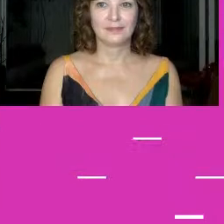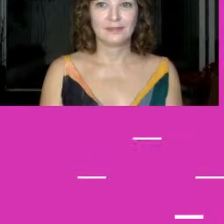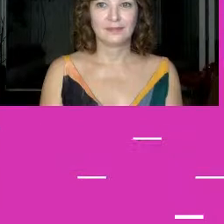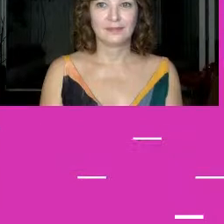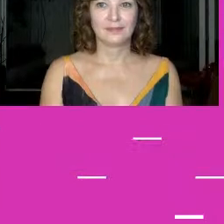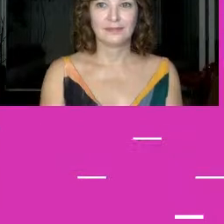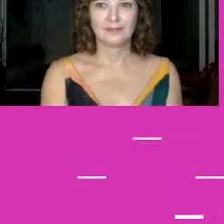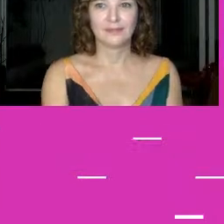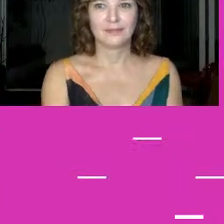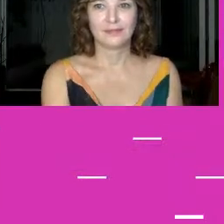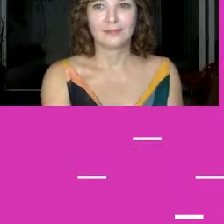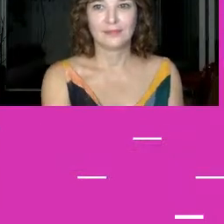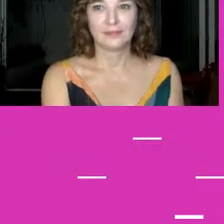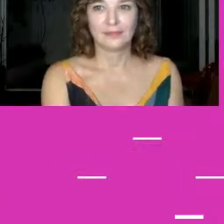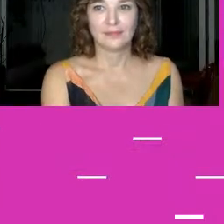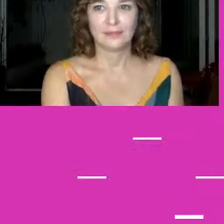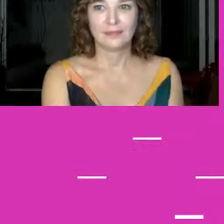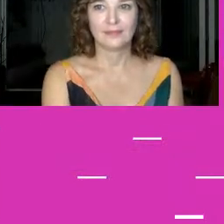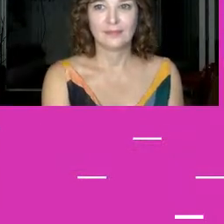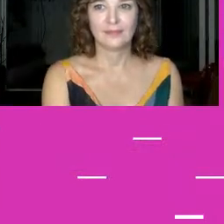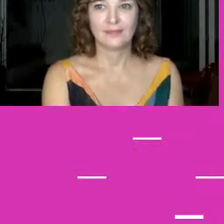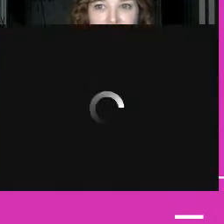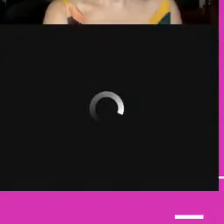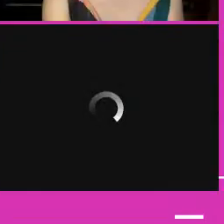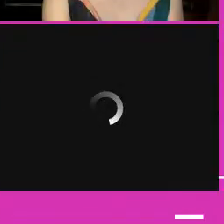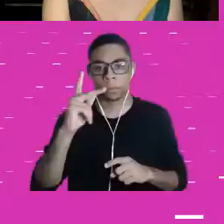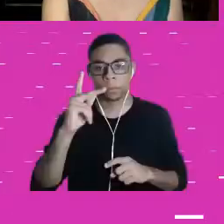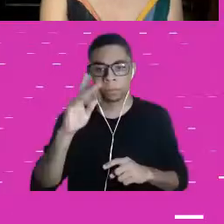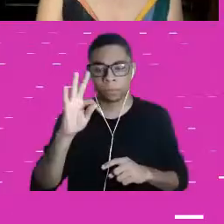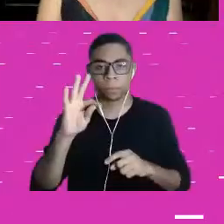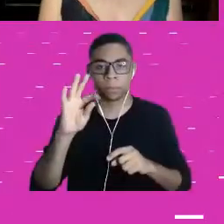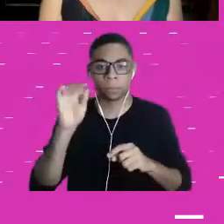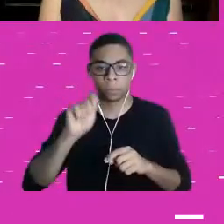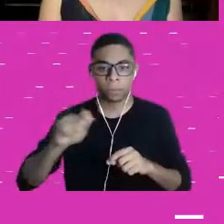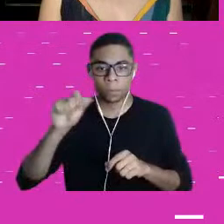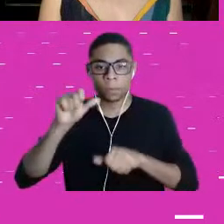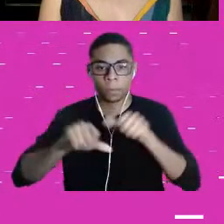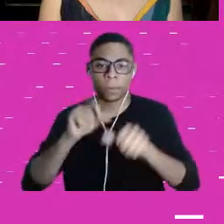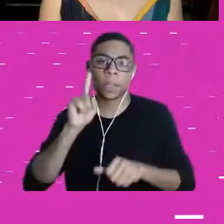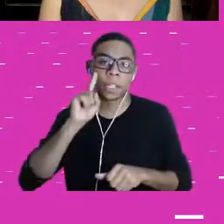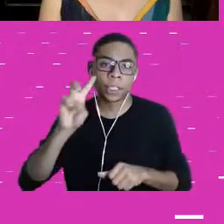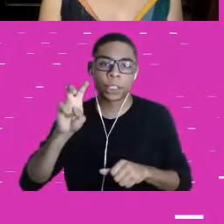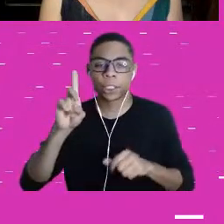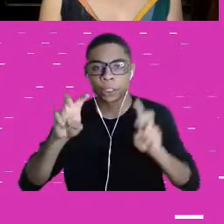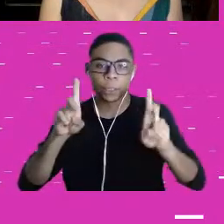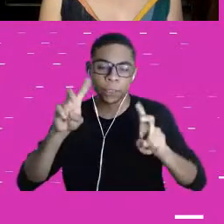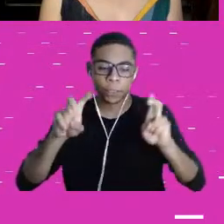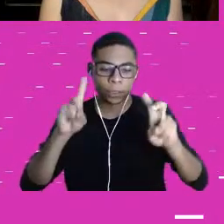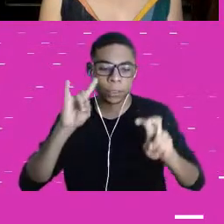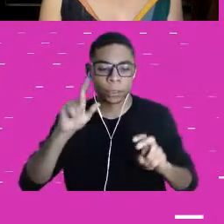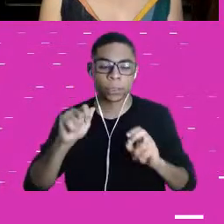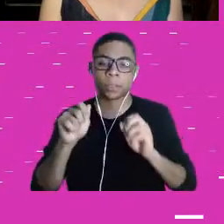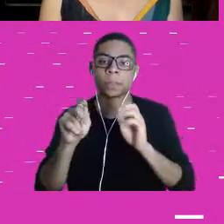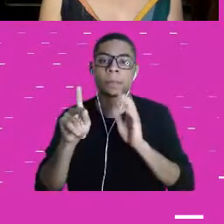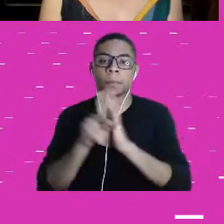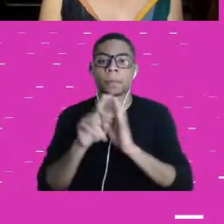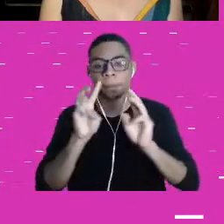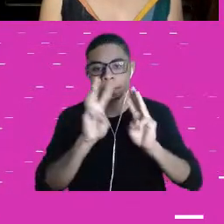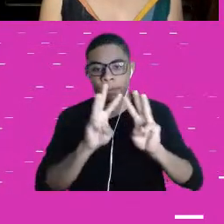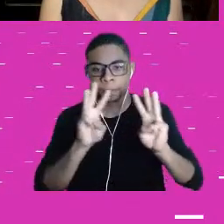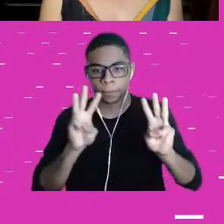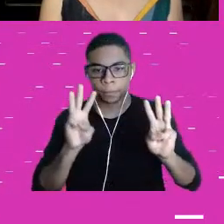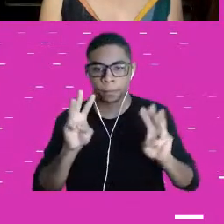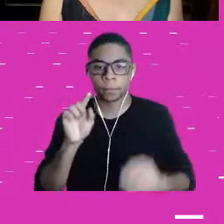que a programação do CPT ela é atualizada a cada 15 dias na página